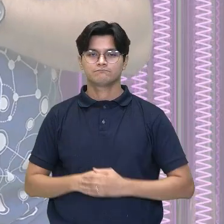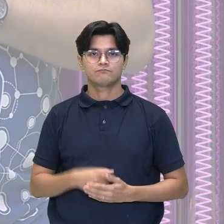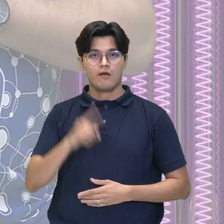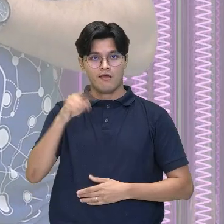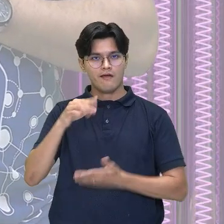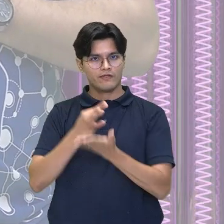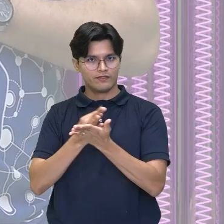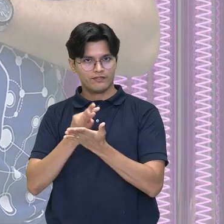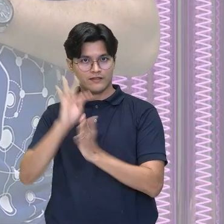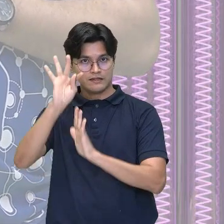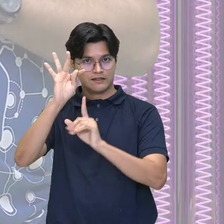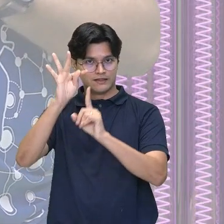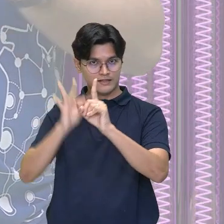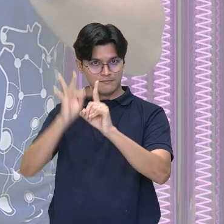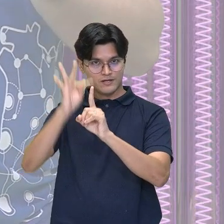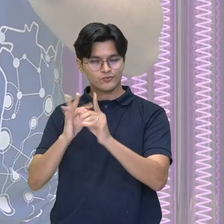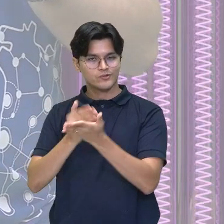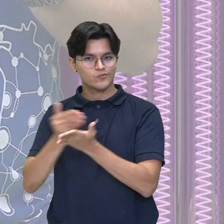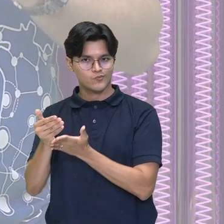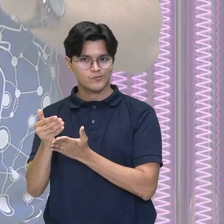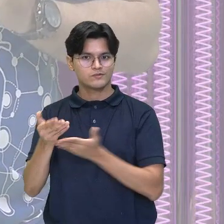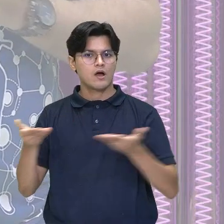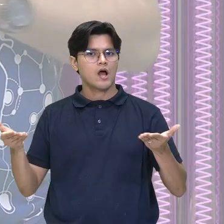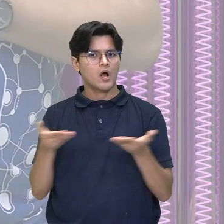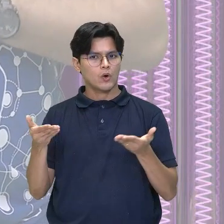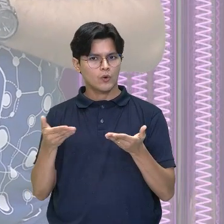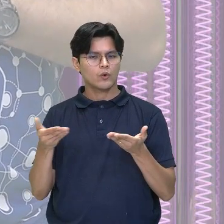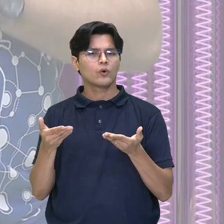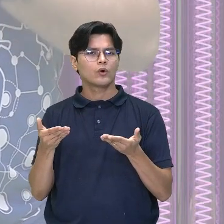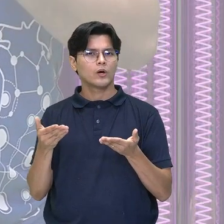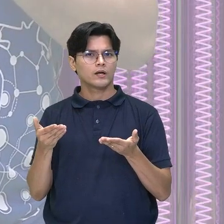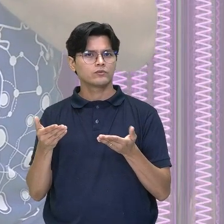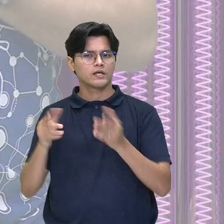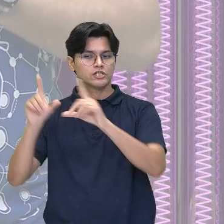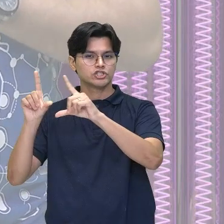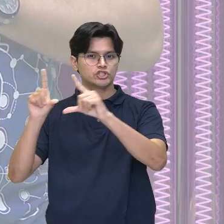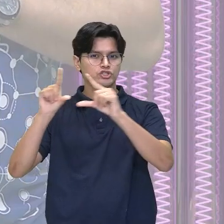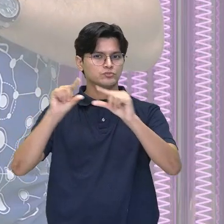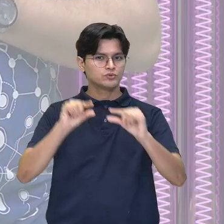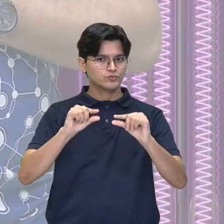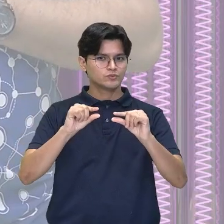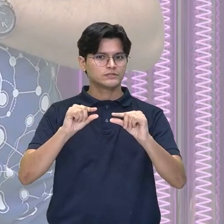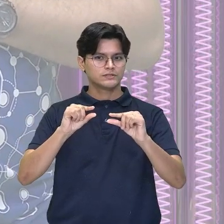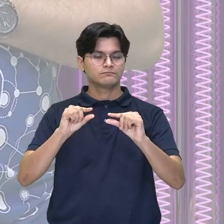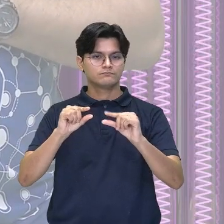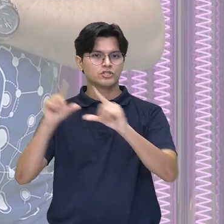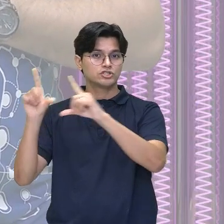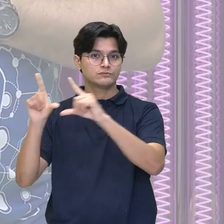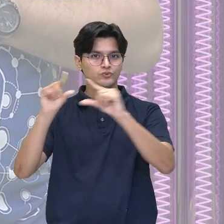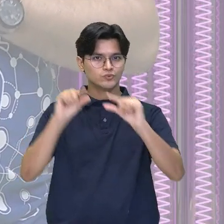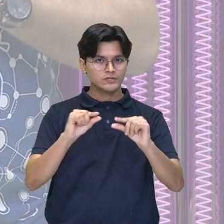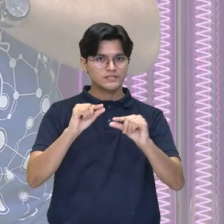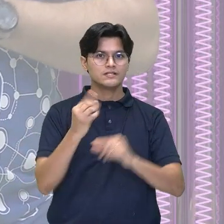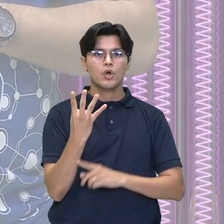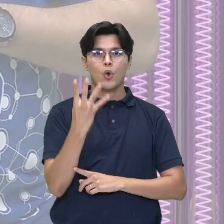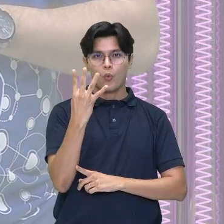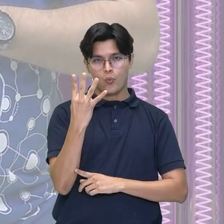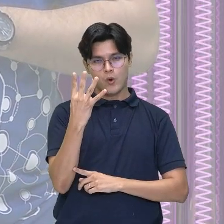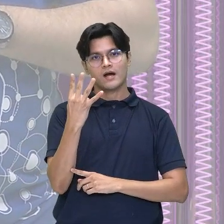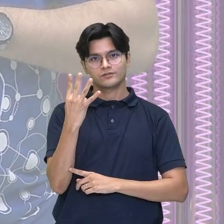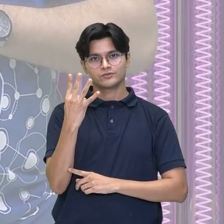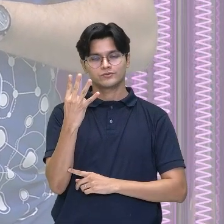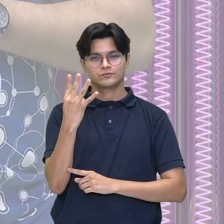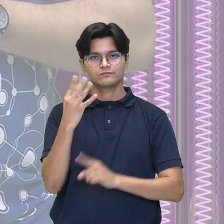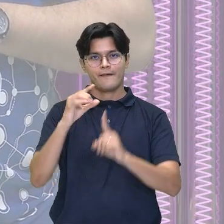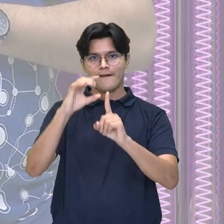inicial. Agora, nós vamos começar a diminuir ali os 4 graus, que foi a quantidade de